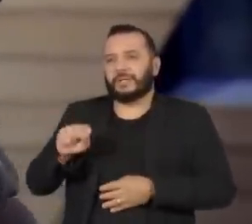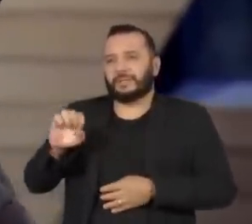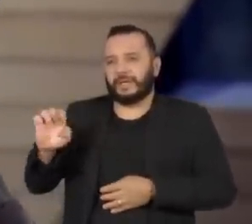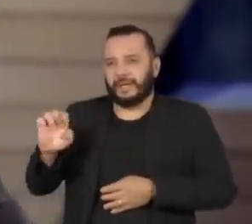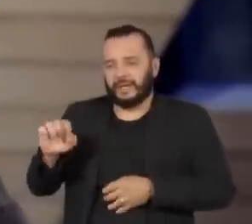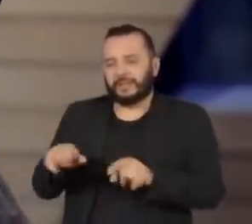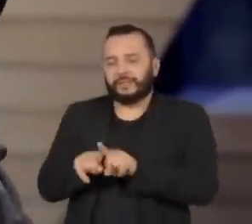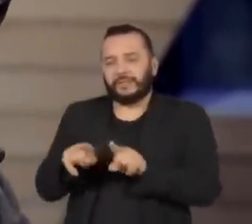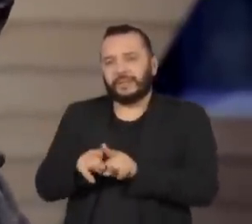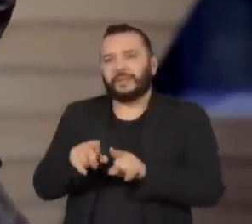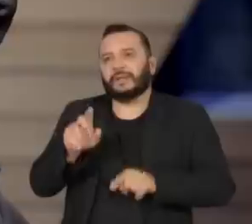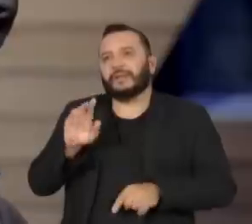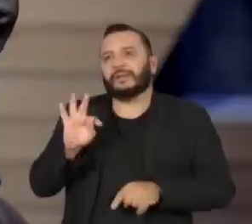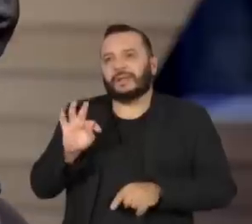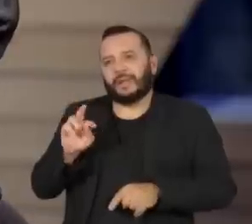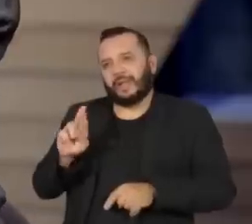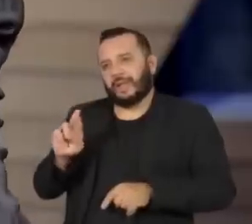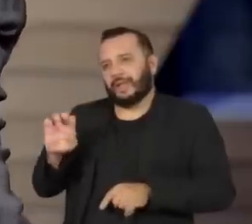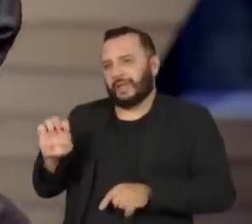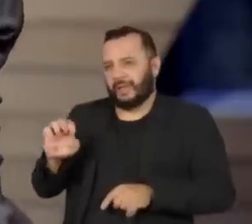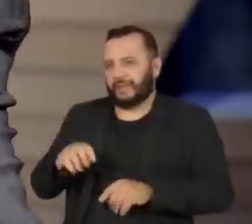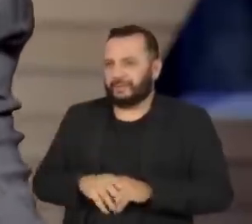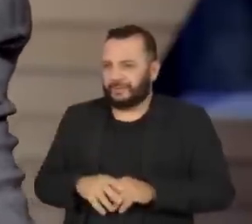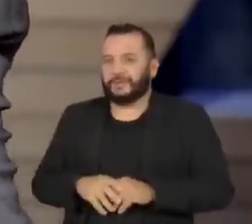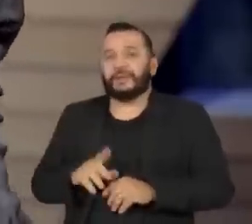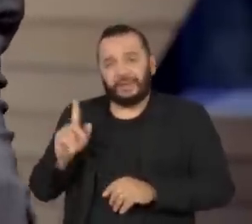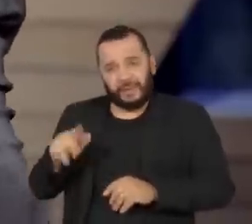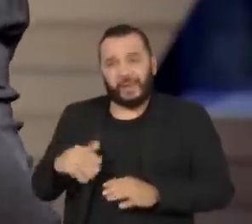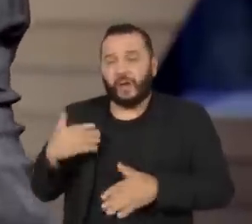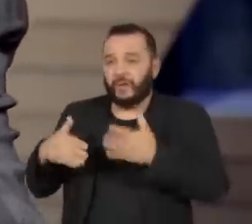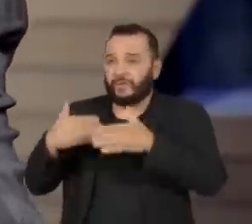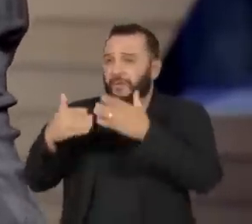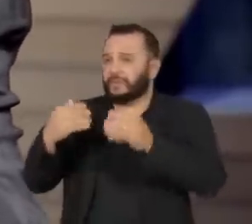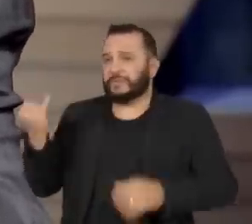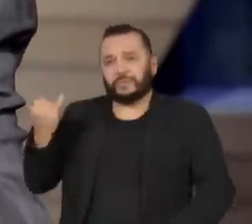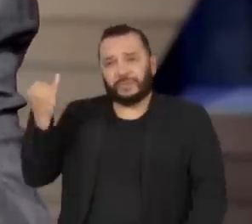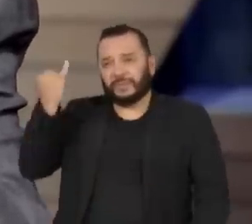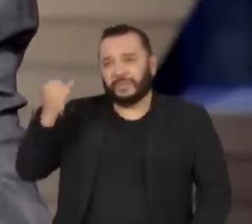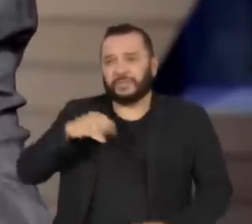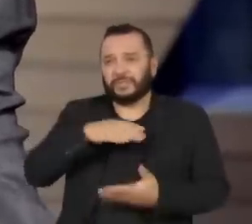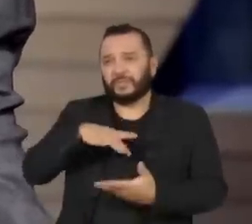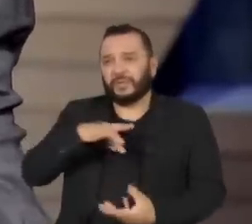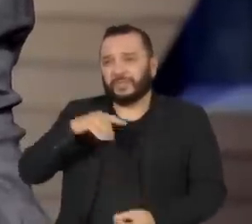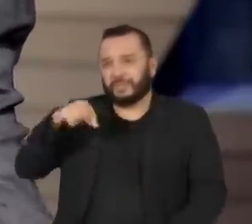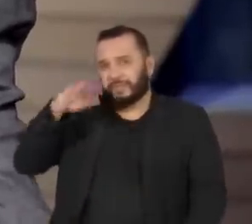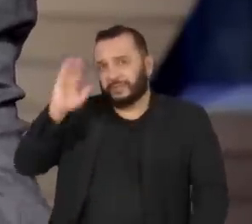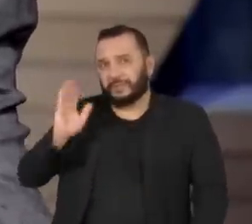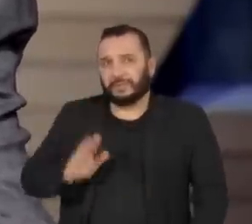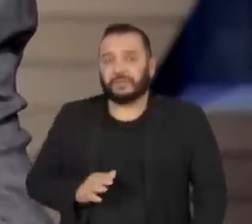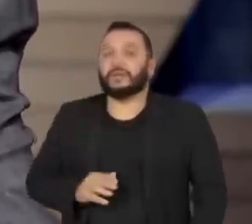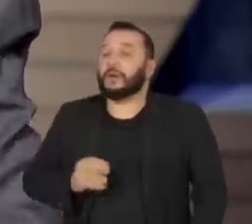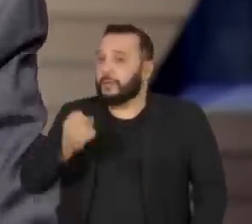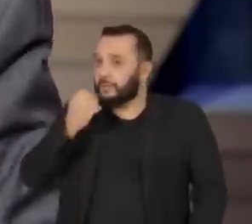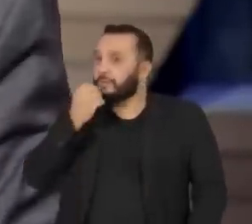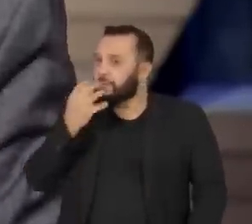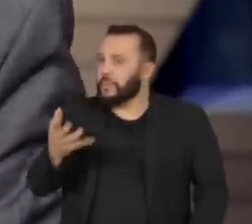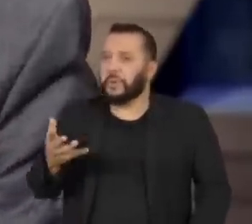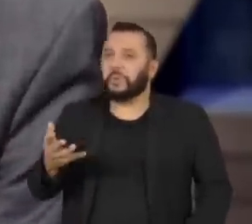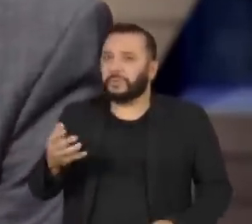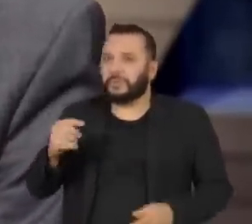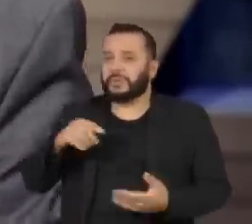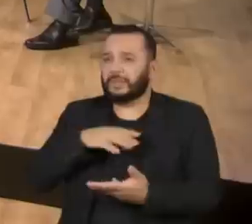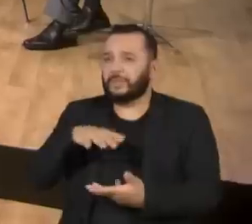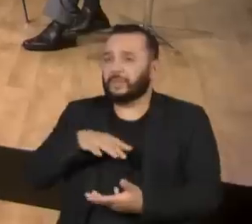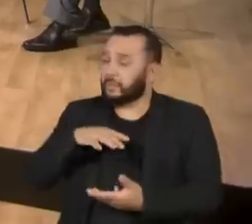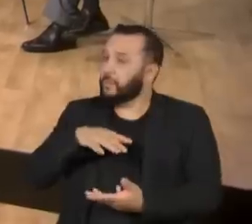90 anos. A Justiça Eleitoral foi um avanço terrível, importantíssimo para a democracia brasileira. Terrível no bom sentido. No bom sentido.